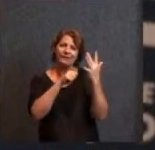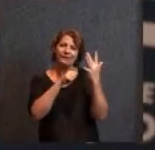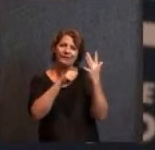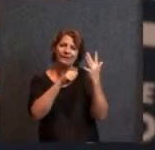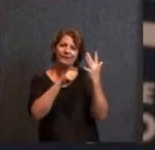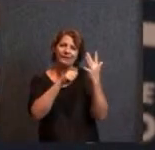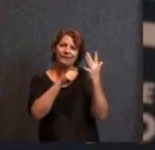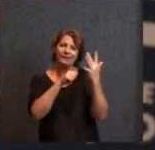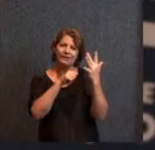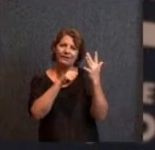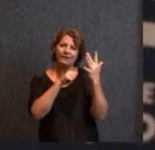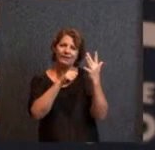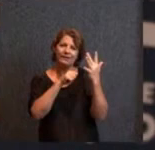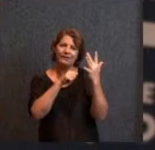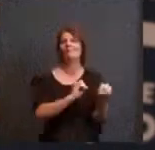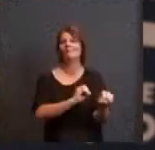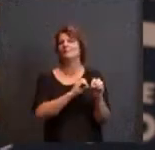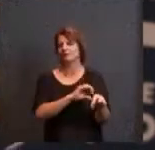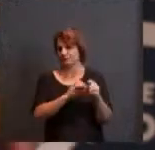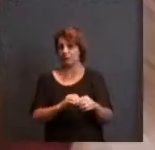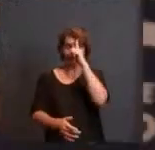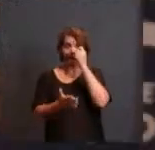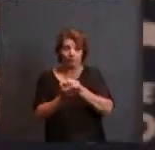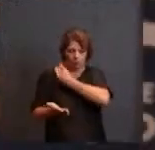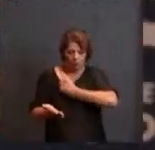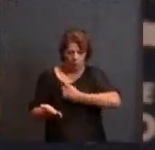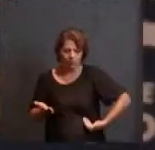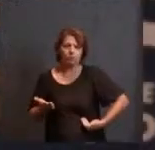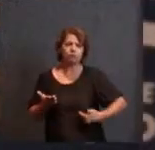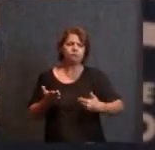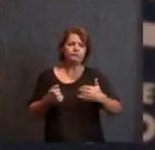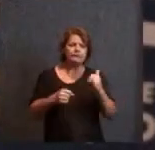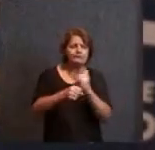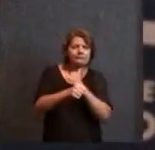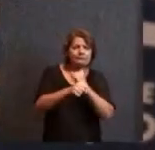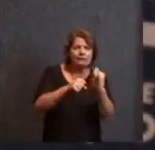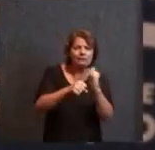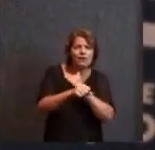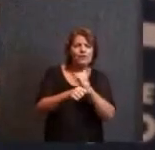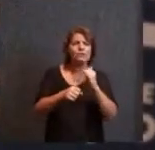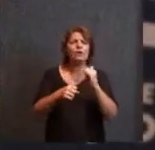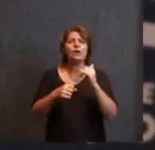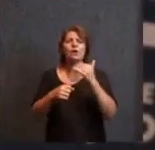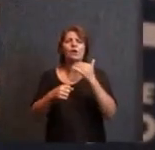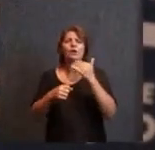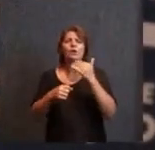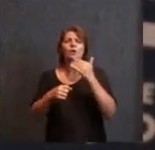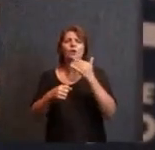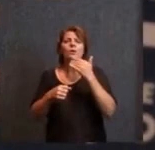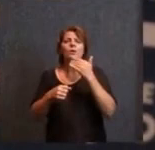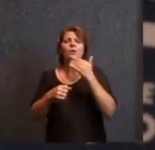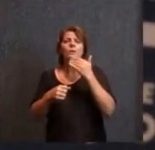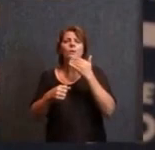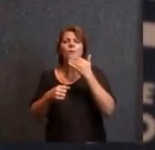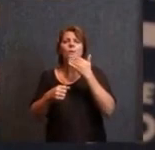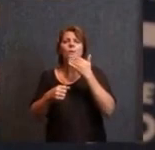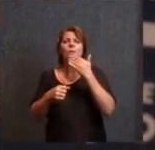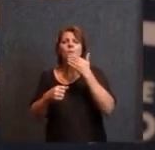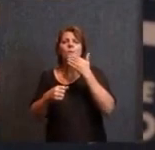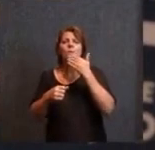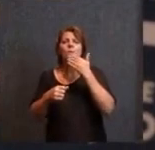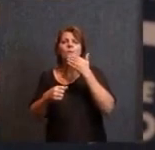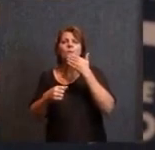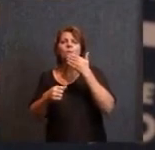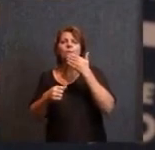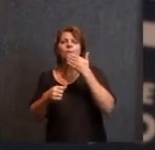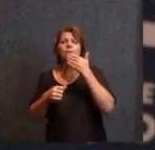uma decisão de governo, da forma que foi possível. Aonde nós temos escolas, nós vamos fazer. Onde não tem, a gente vai